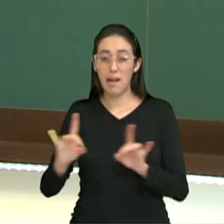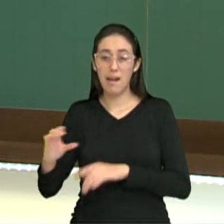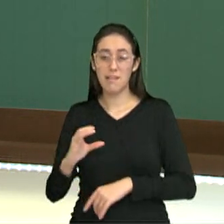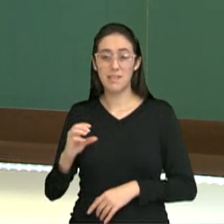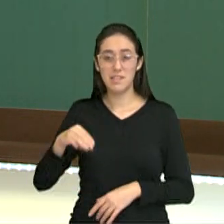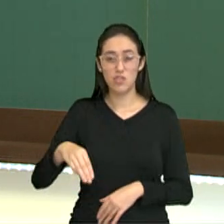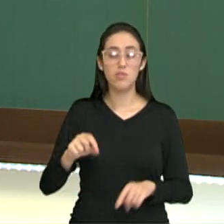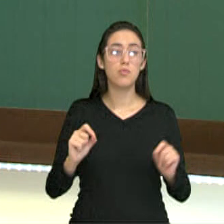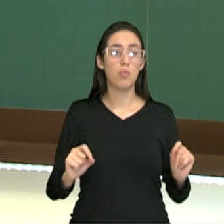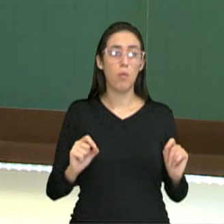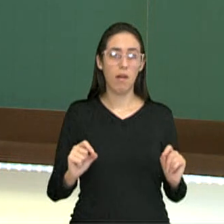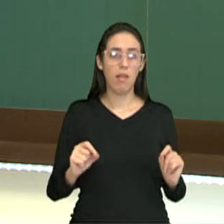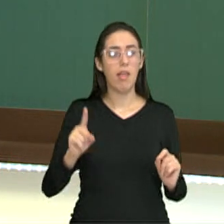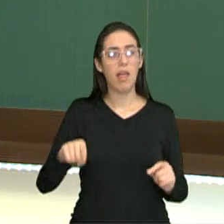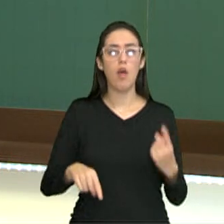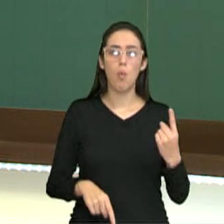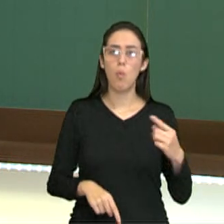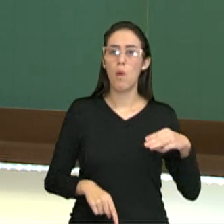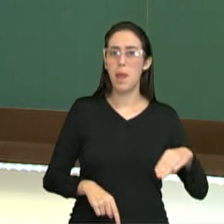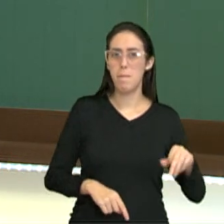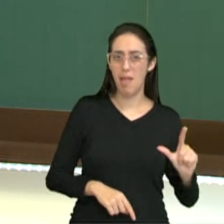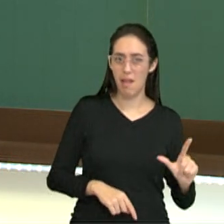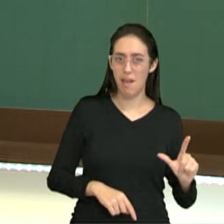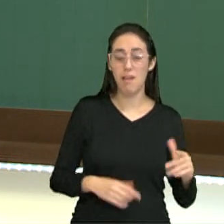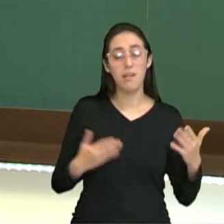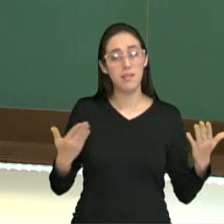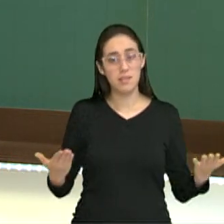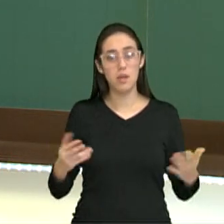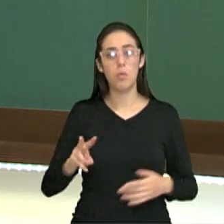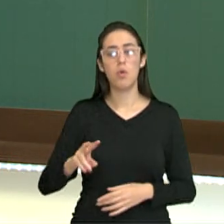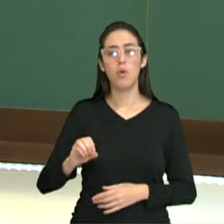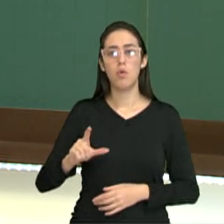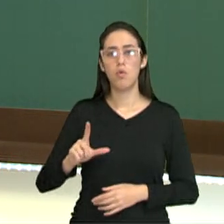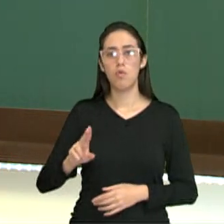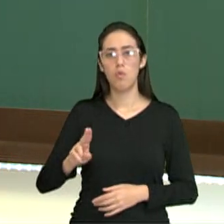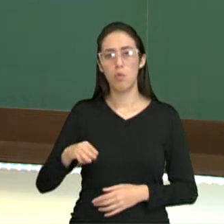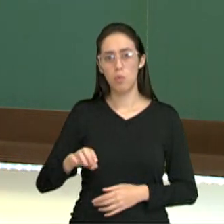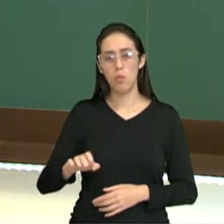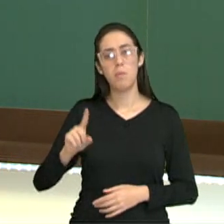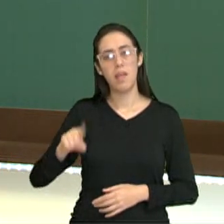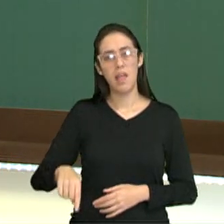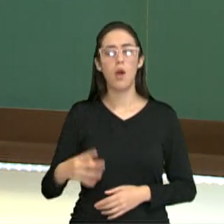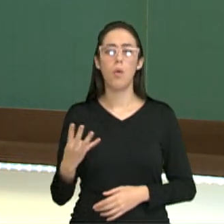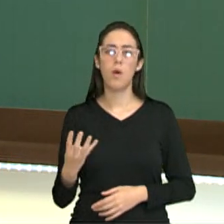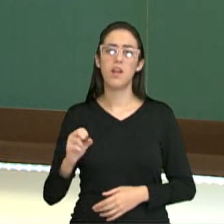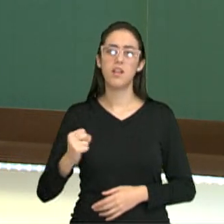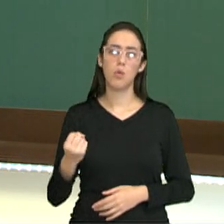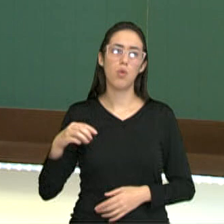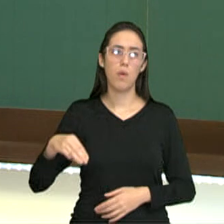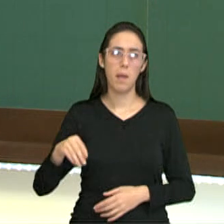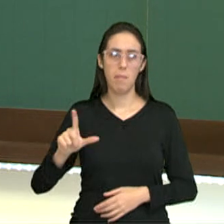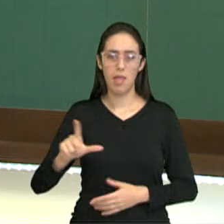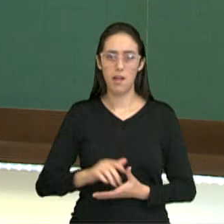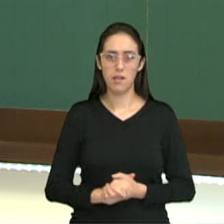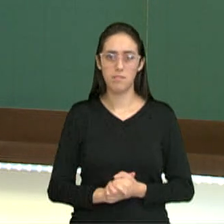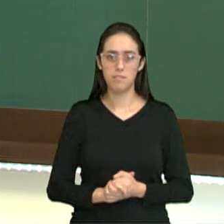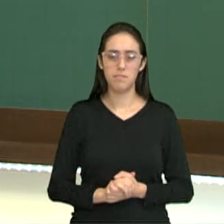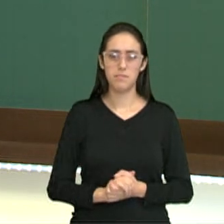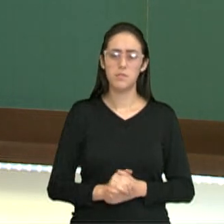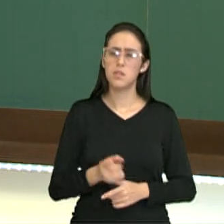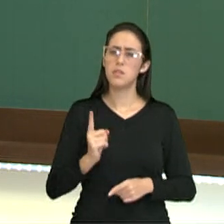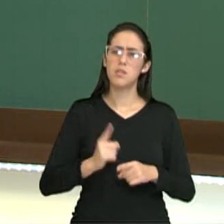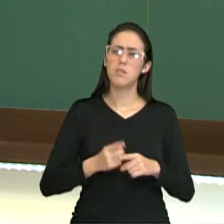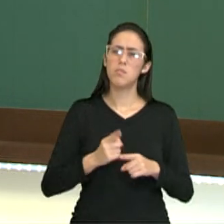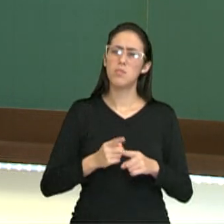cúbico, corresponde a 1 ml. Então, portanto, o volume é 48 ml. Por que essa diferença entre